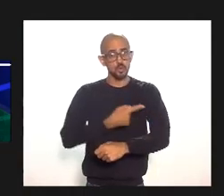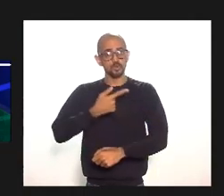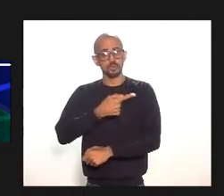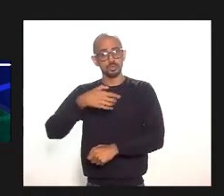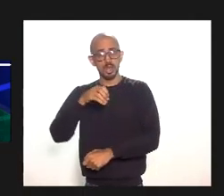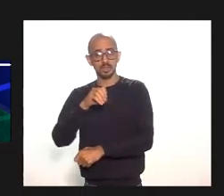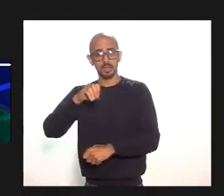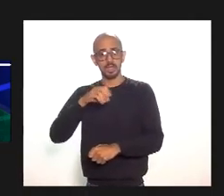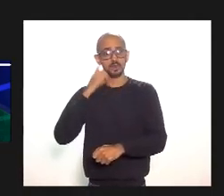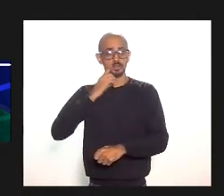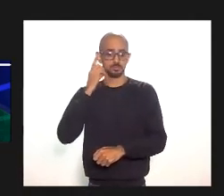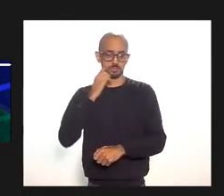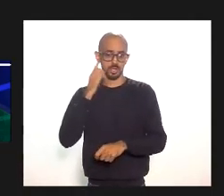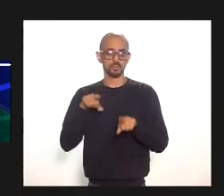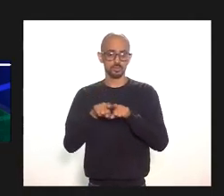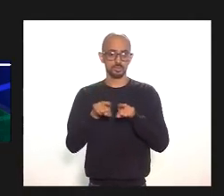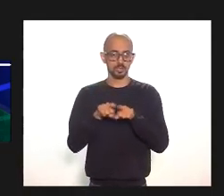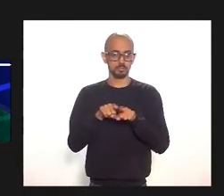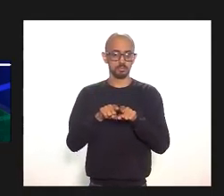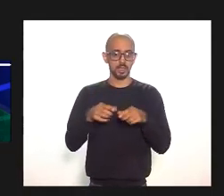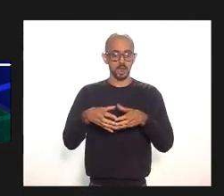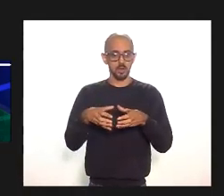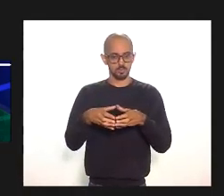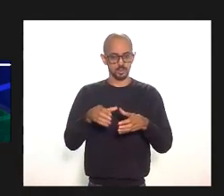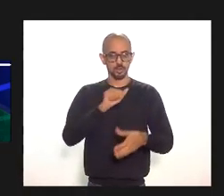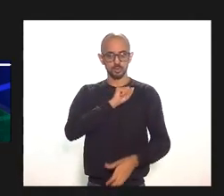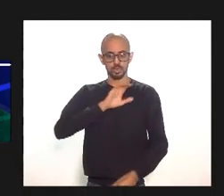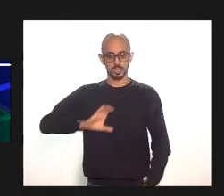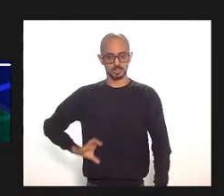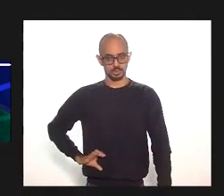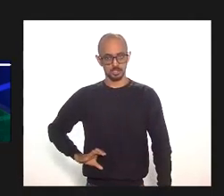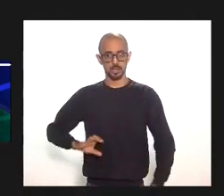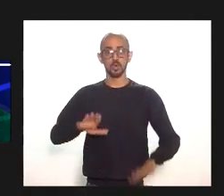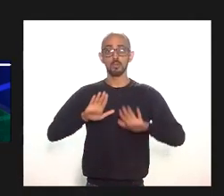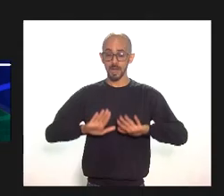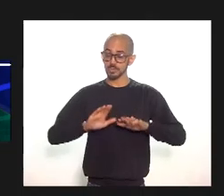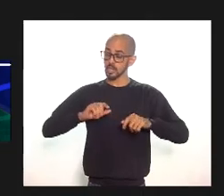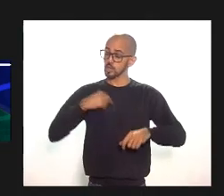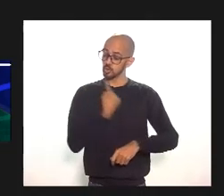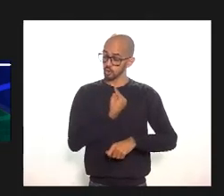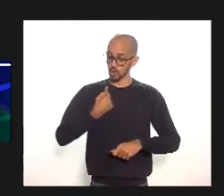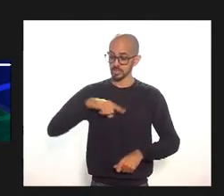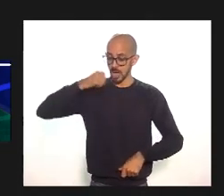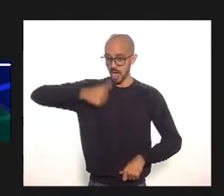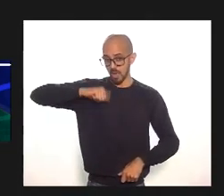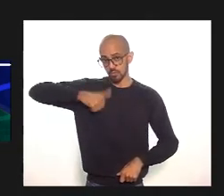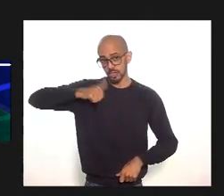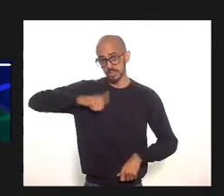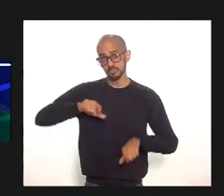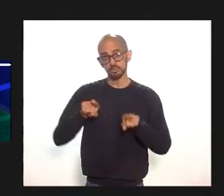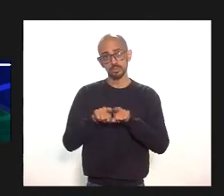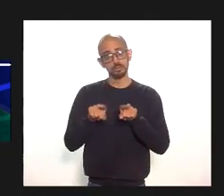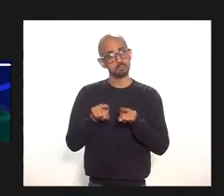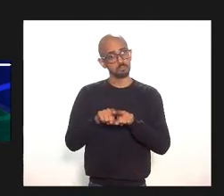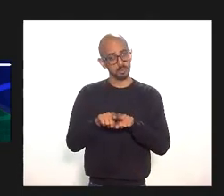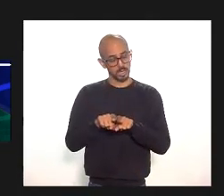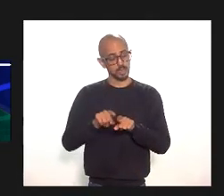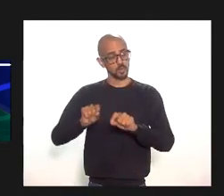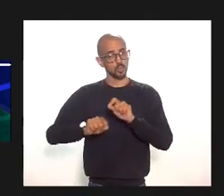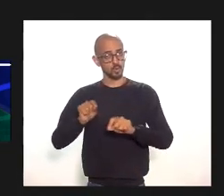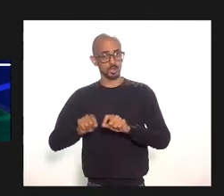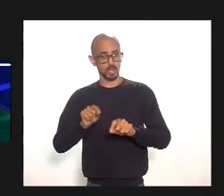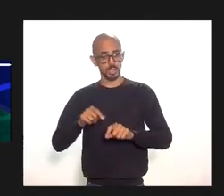do nosso presidente André Siciliano. Agora, obviamente, nós avaliamos, sem dúvida nenhuma, que